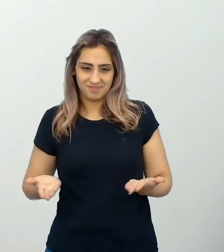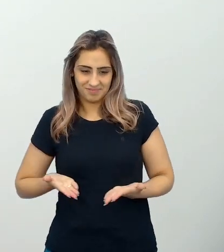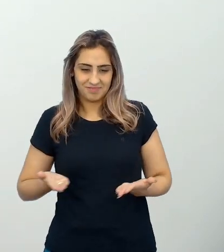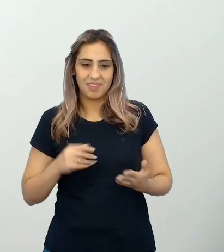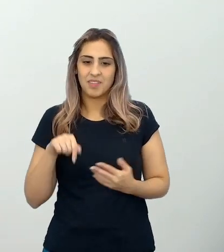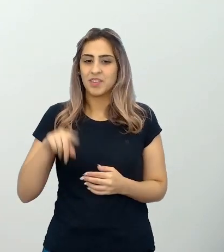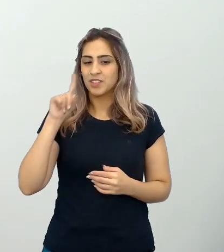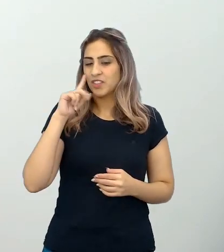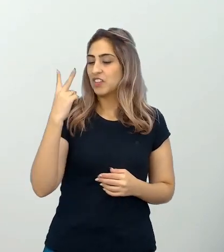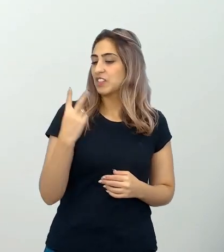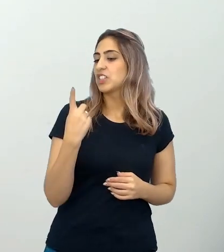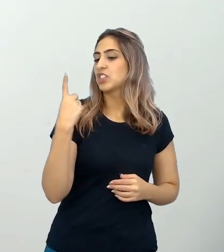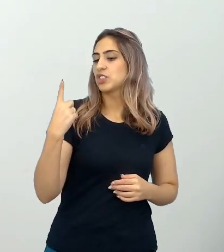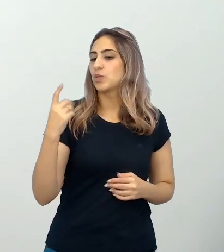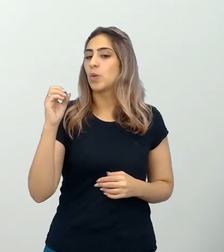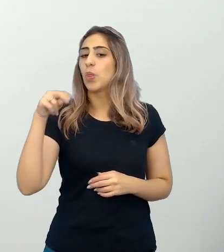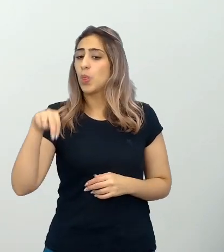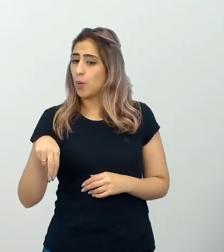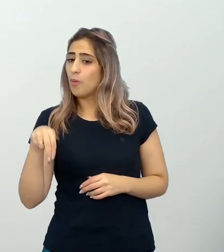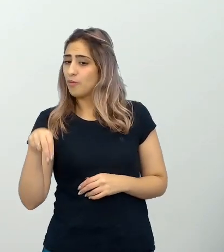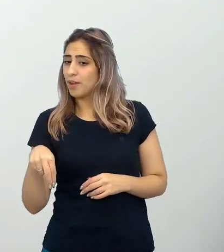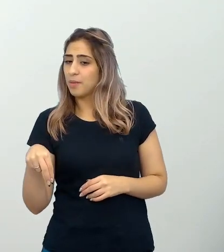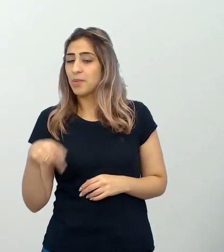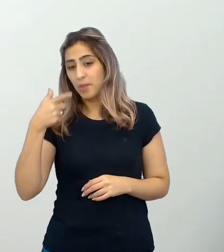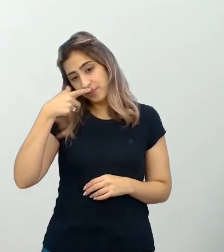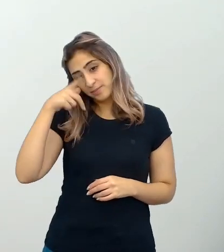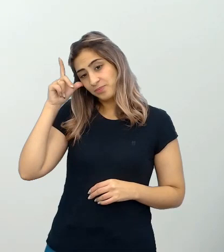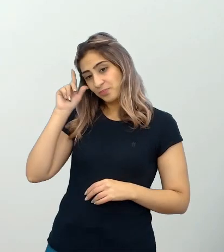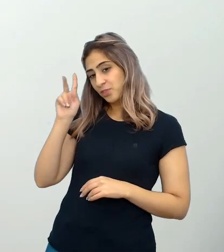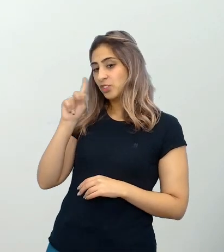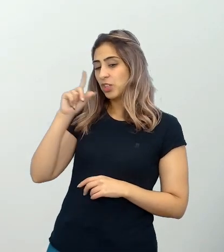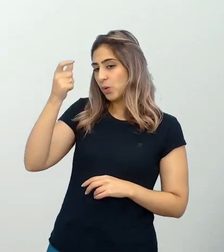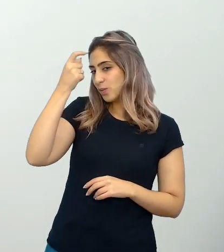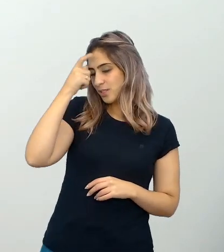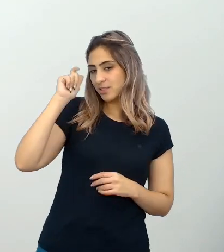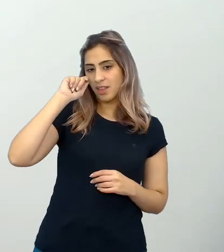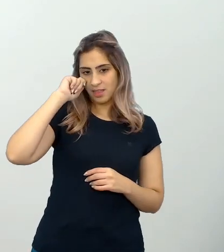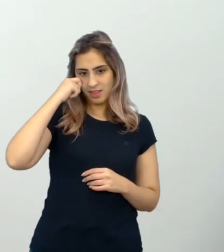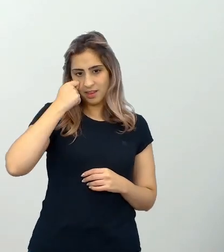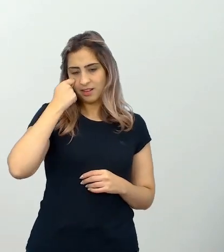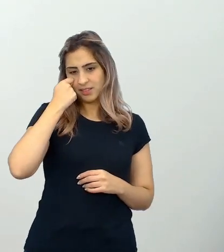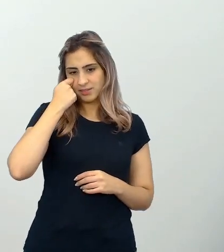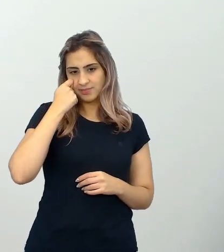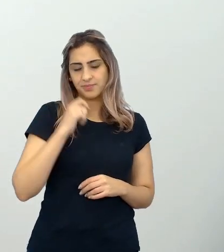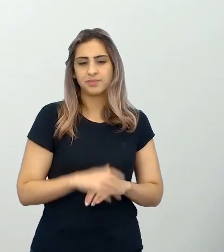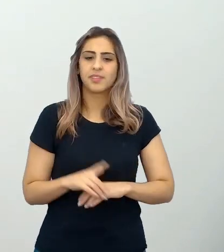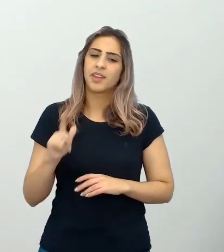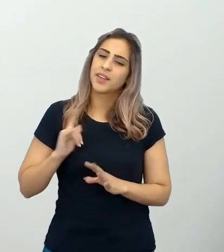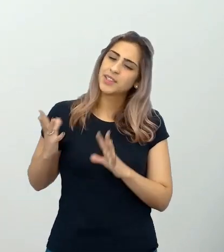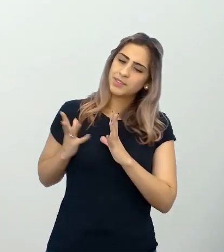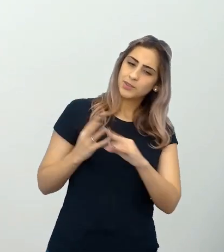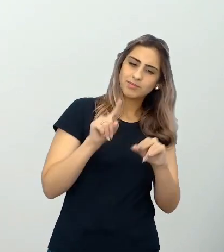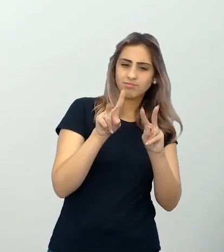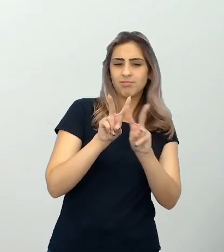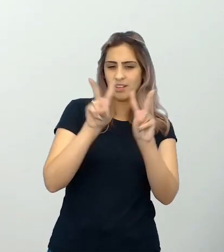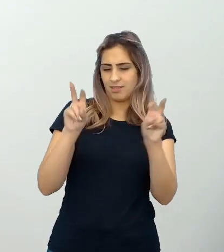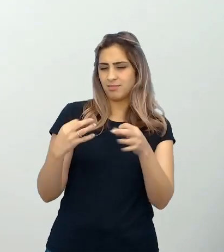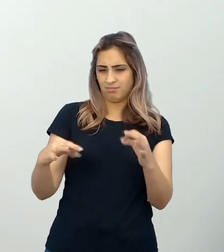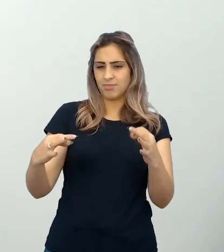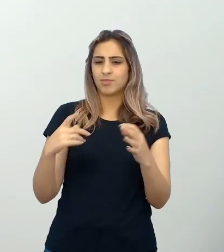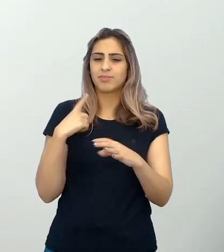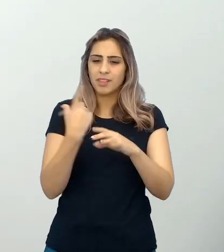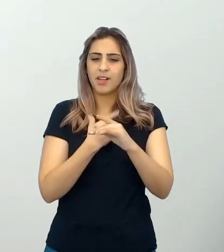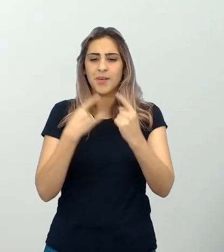Hoje é 21 de novembro, Sim. né? Ontem foi Dia da Consciência Negra, né? Então, tem toda essa questão, né? E a gente